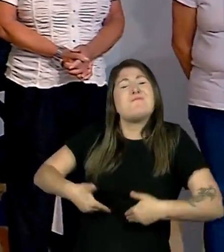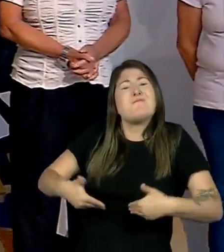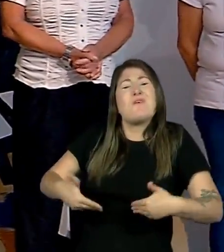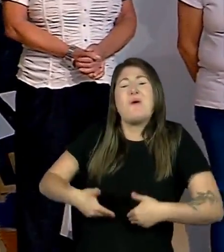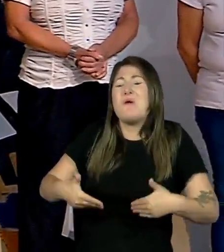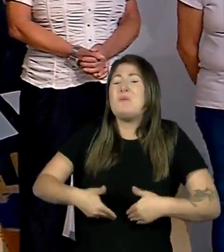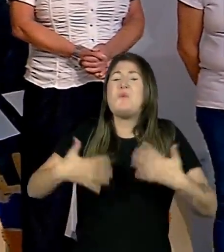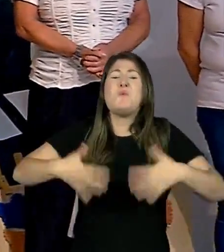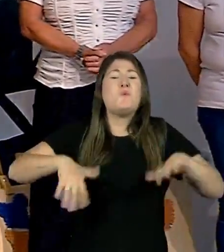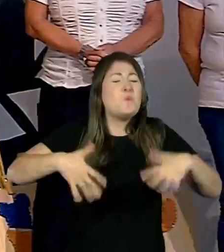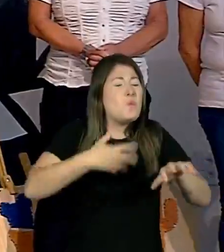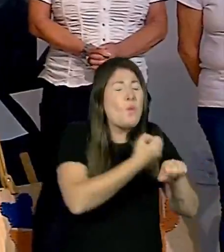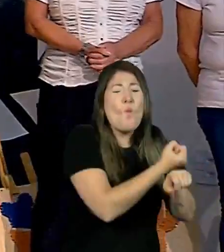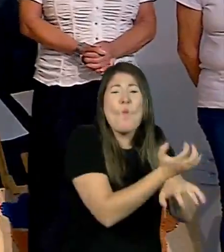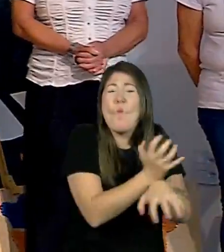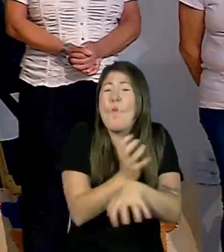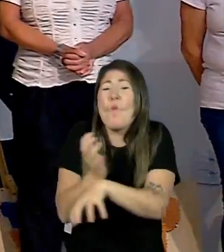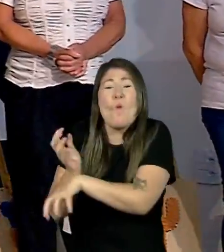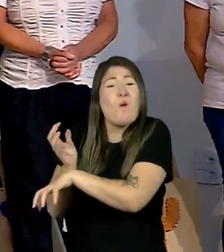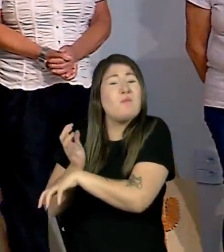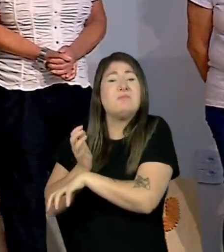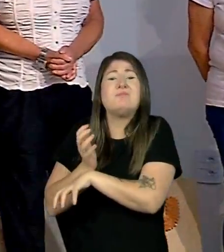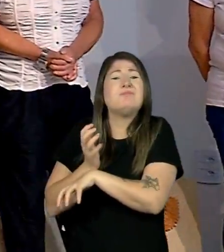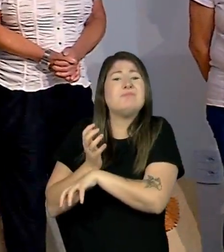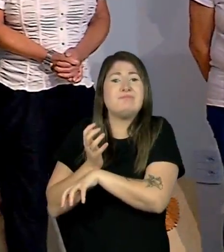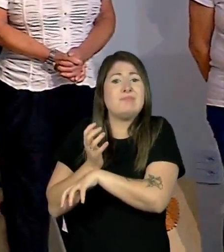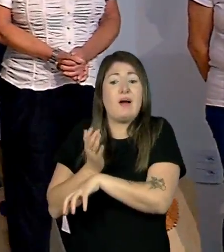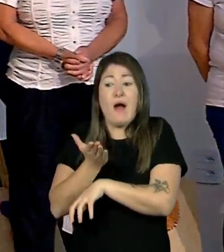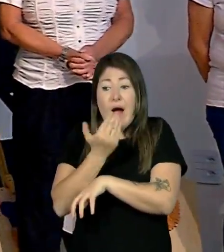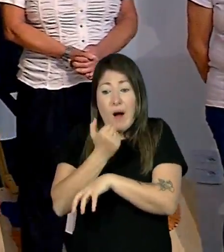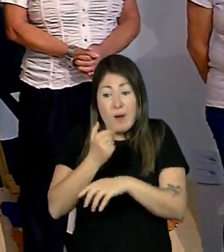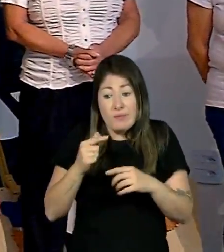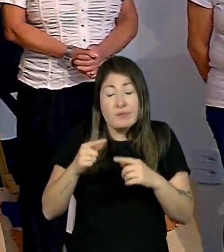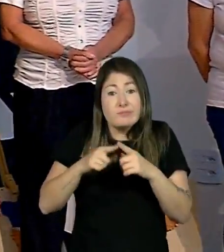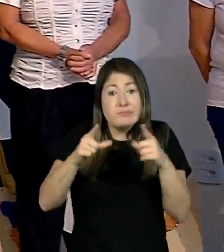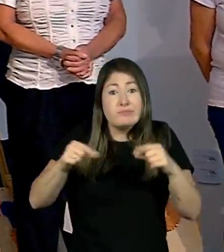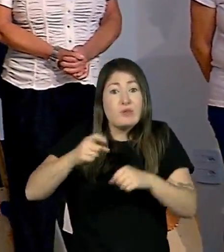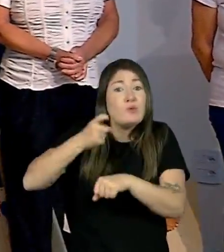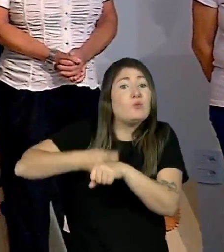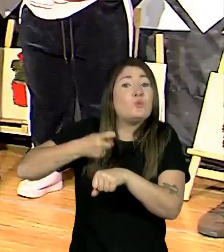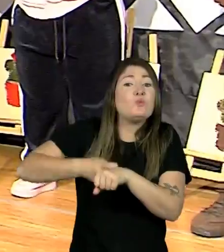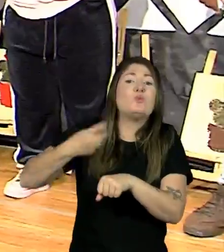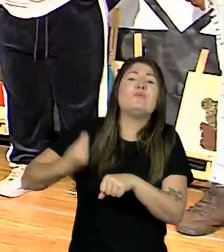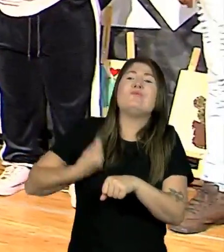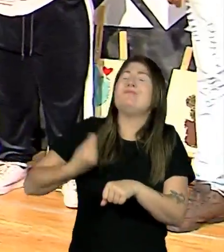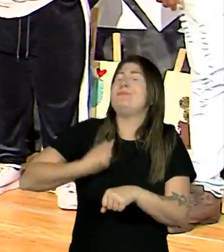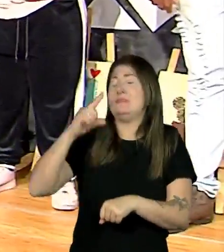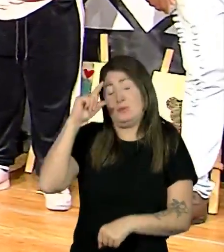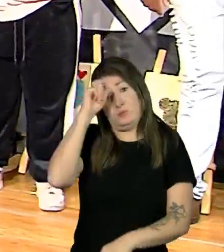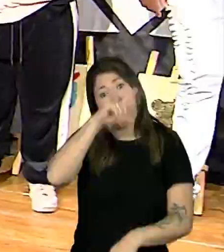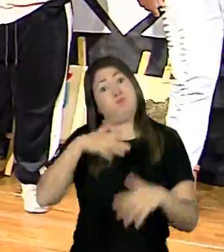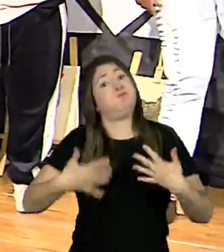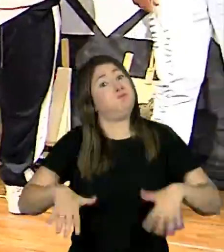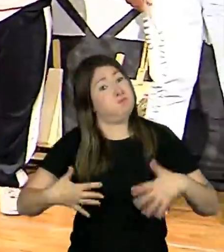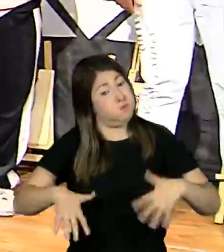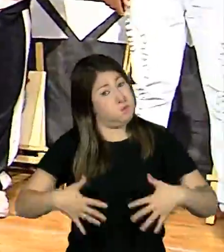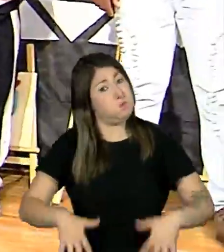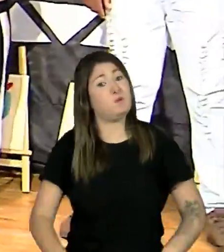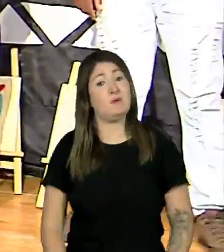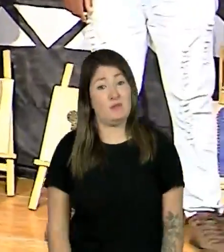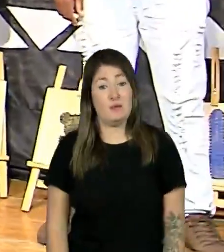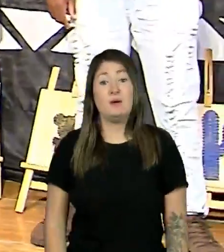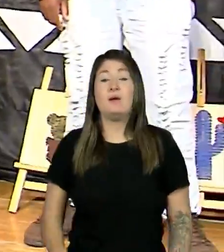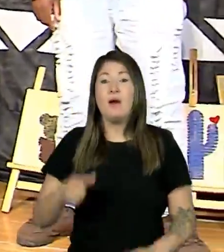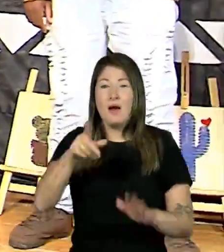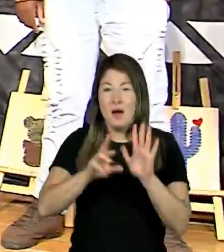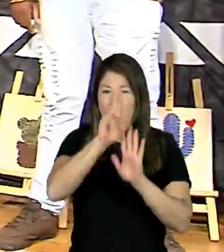do vaqueiro, sou cuscuz, sou rapadura, sou vida difícil e dura. O projeto autoral desenvolvido